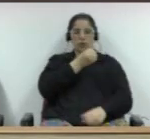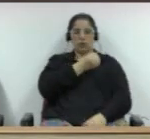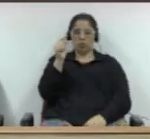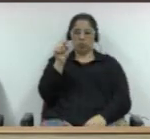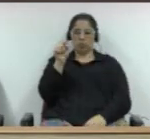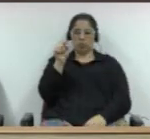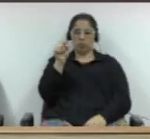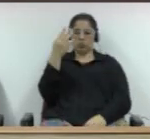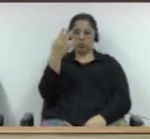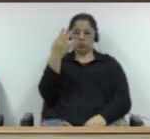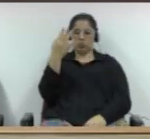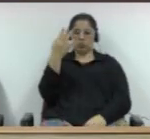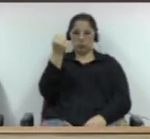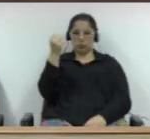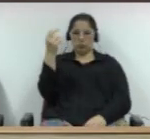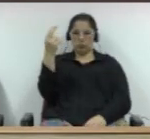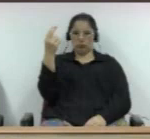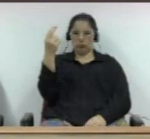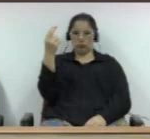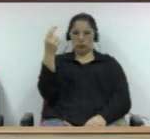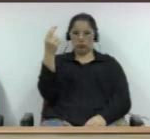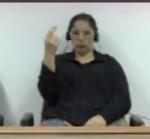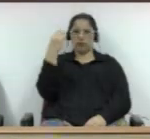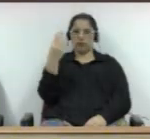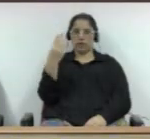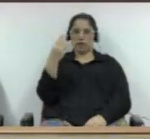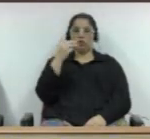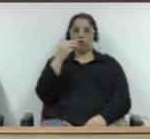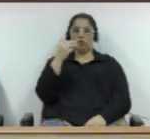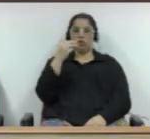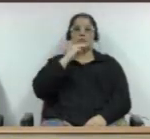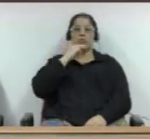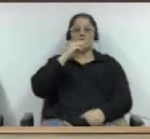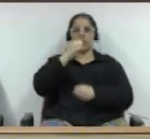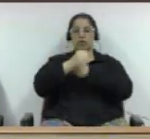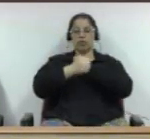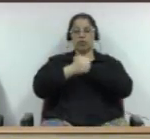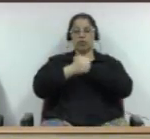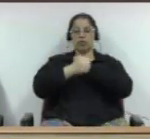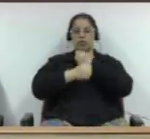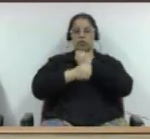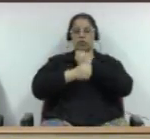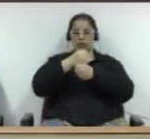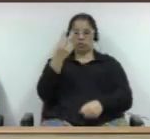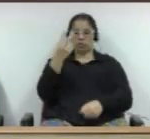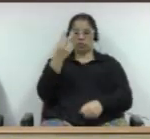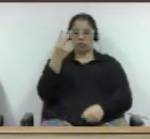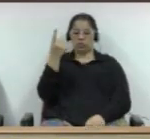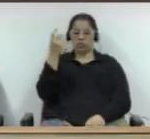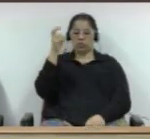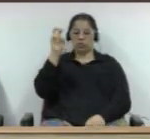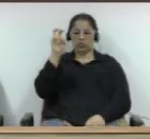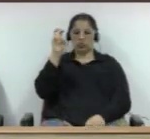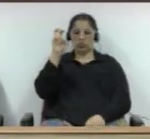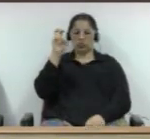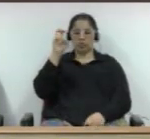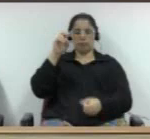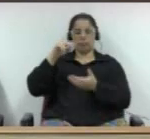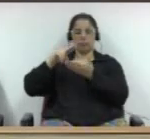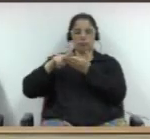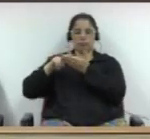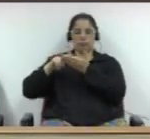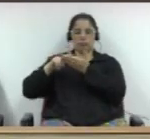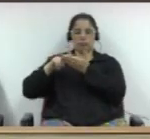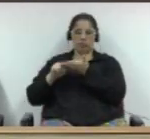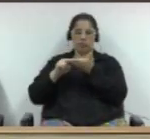5.482, de 3 de março de 2015. Autor, vereador Newton Santos. A mesa recebe o